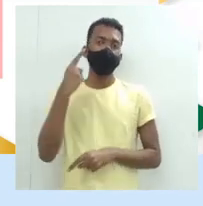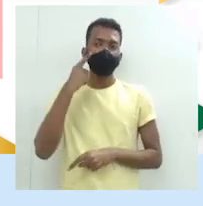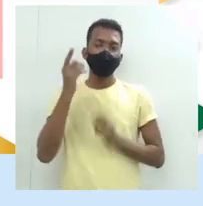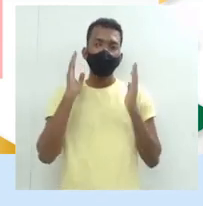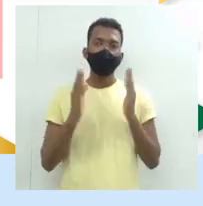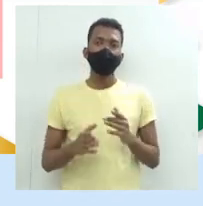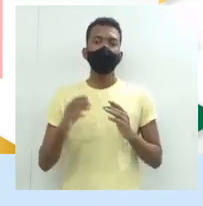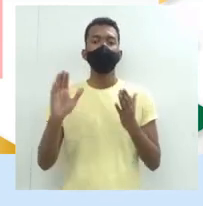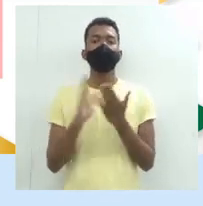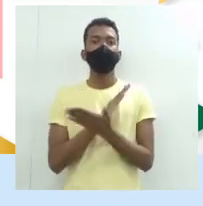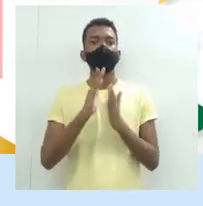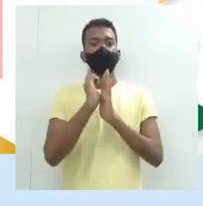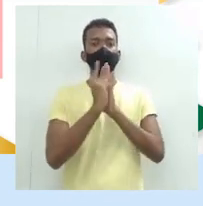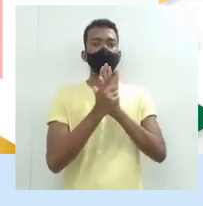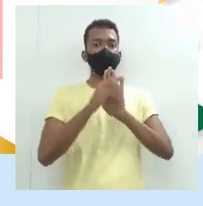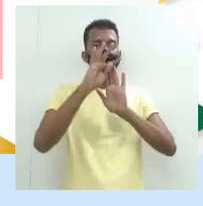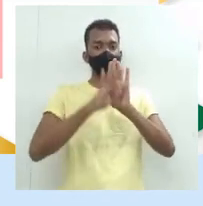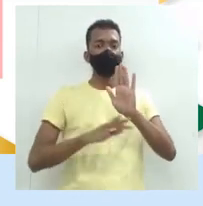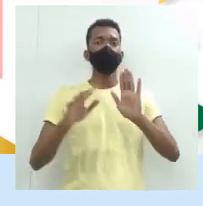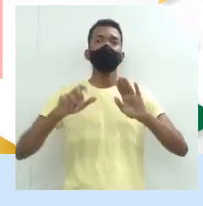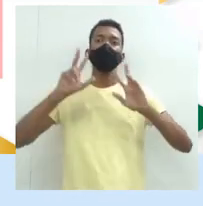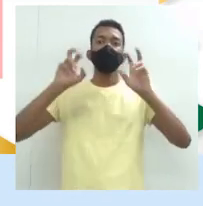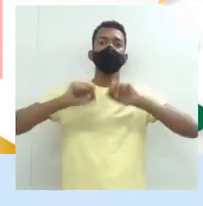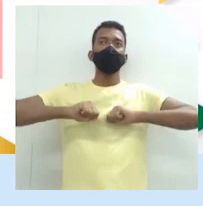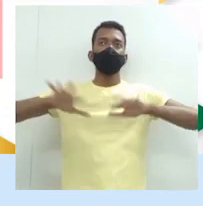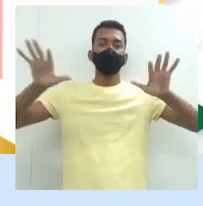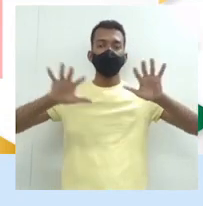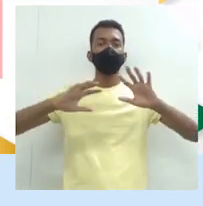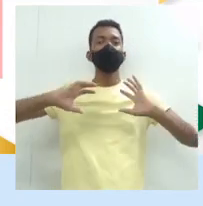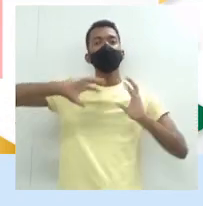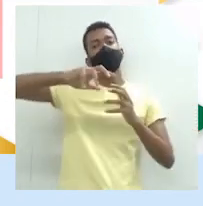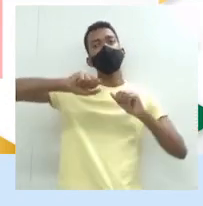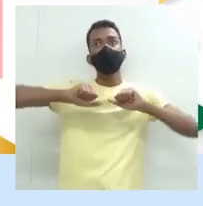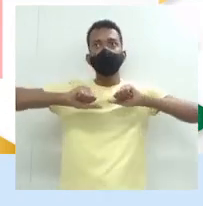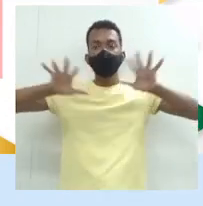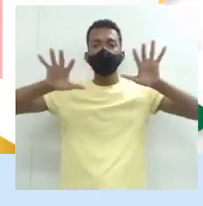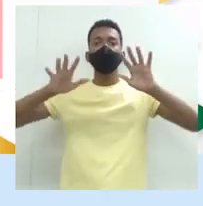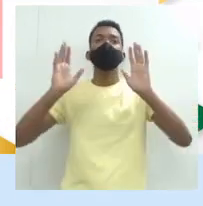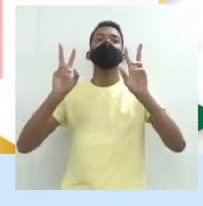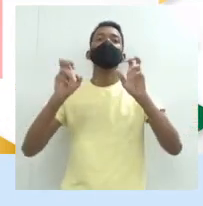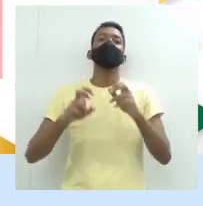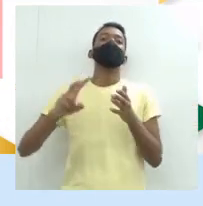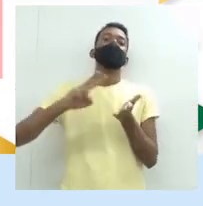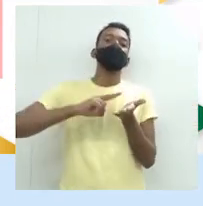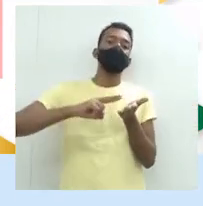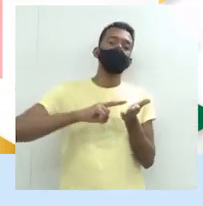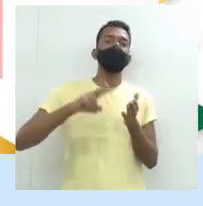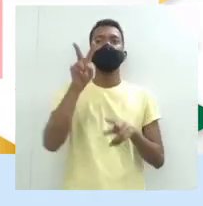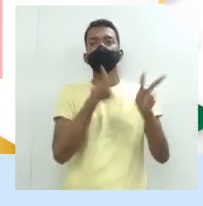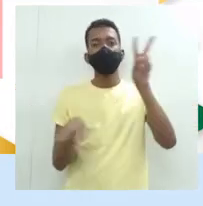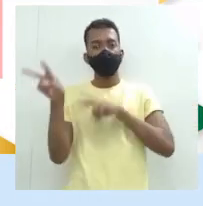textuais minimamente de grande circulação, de grande impacto visual e verbal nas